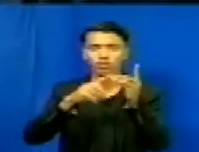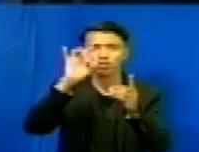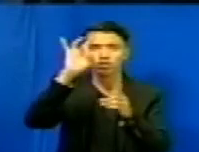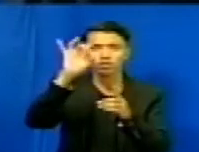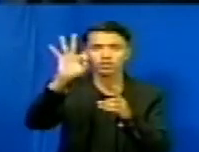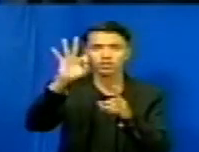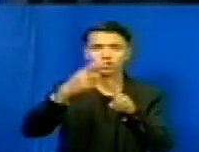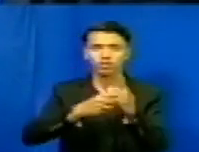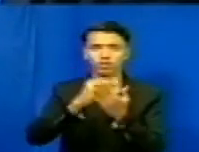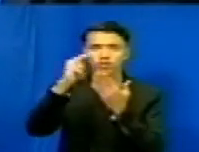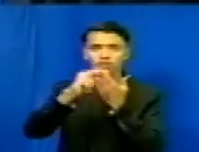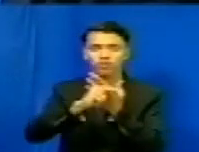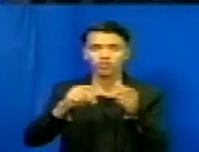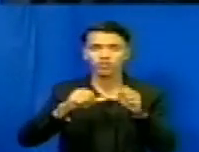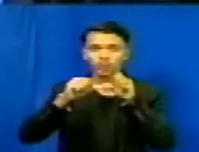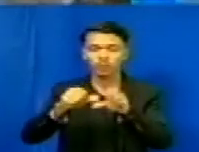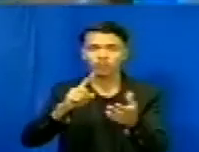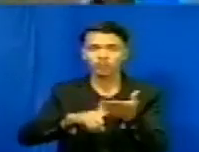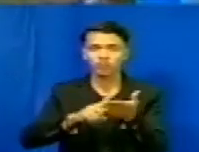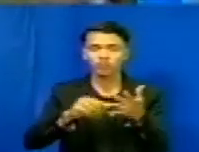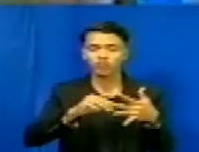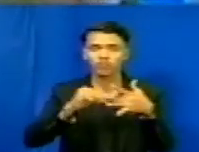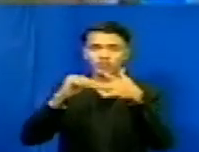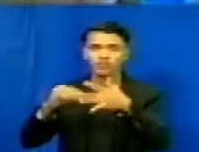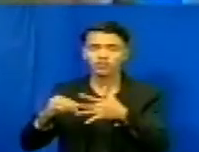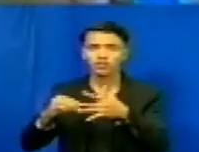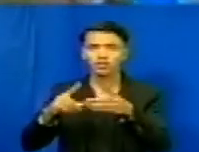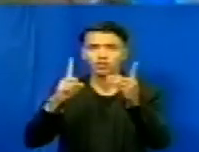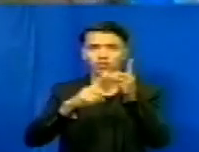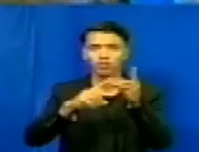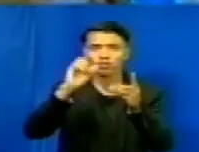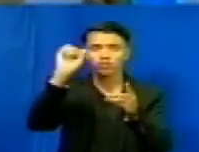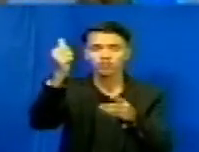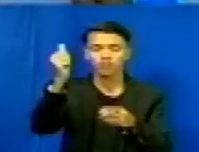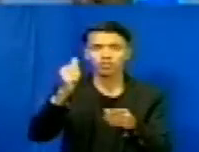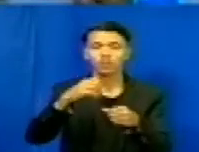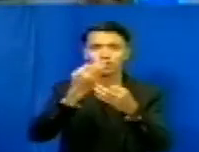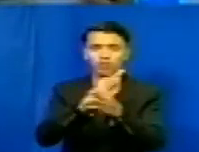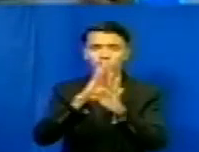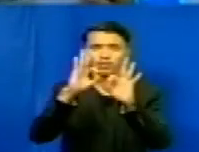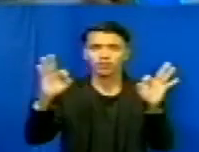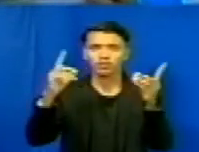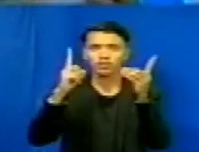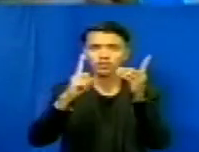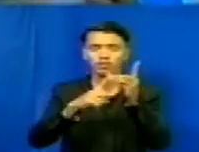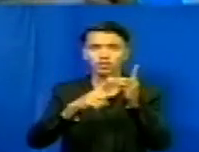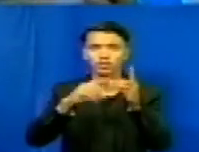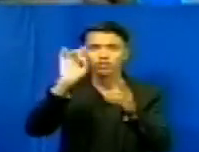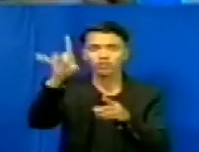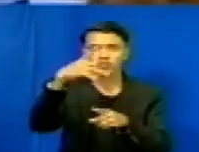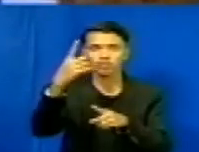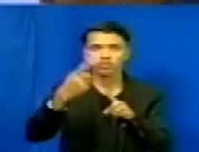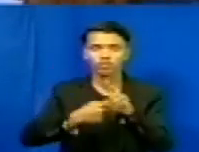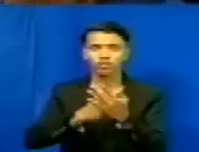fulan novembro, no continua discussão especialidade durante Loron Sanulo, nebe termina e Loron Sanulo resingualo